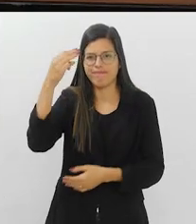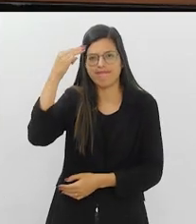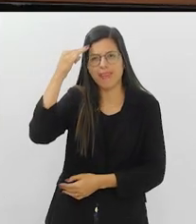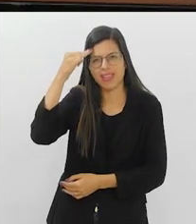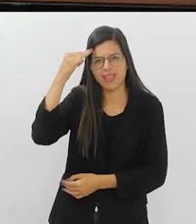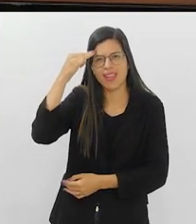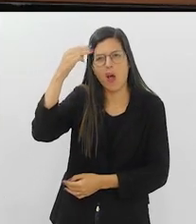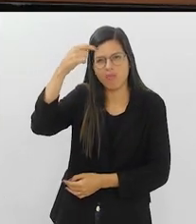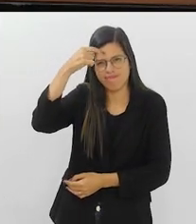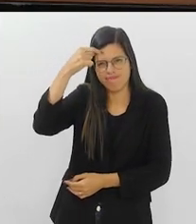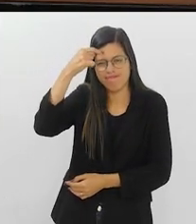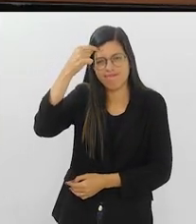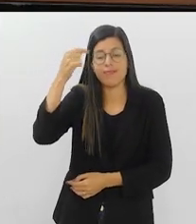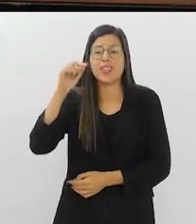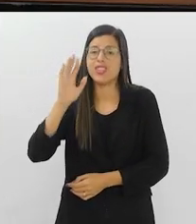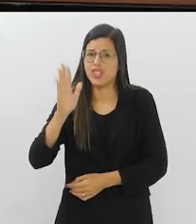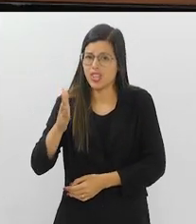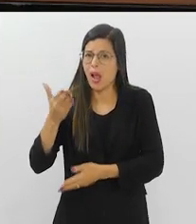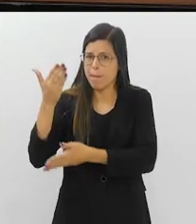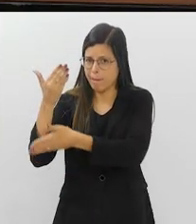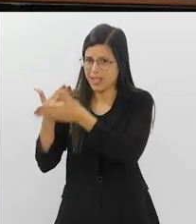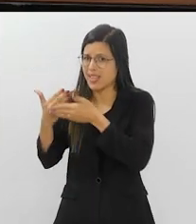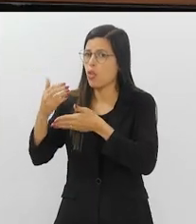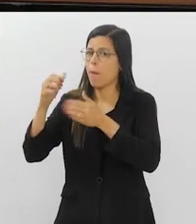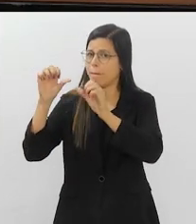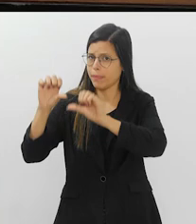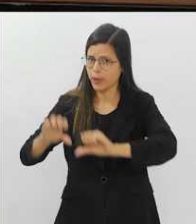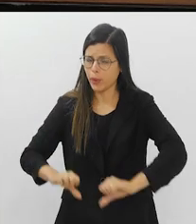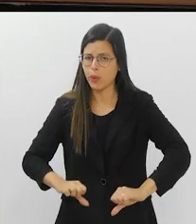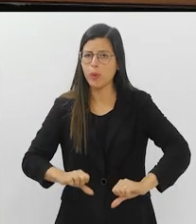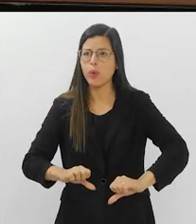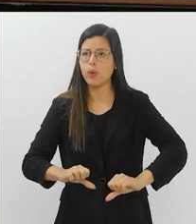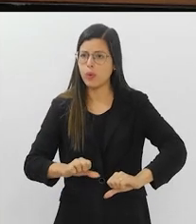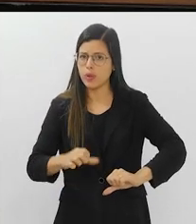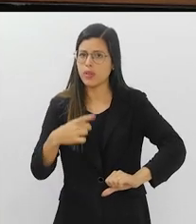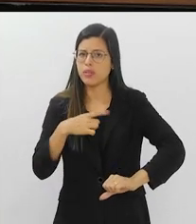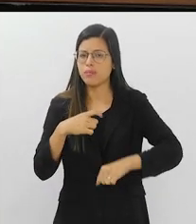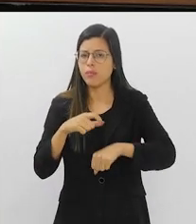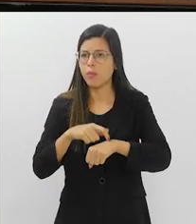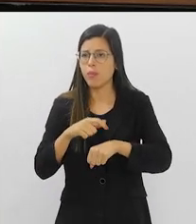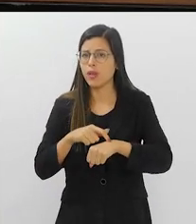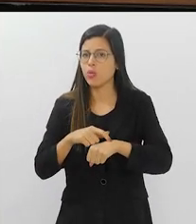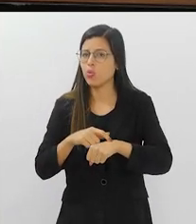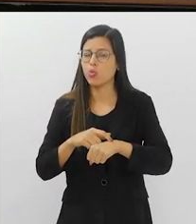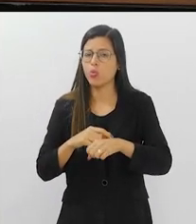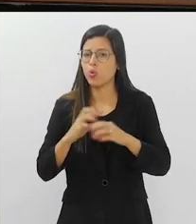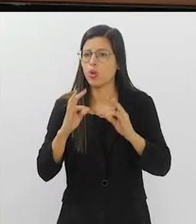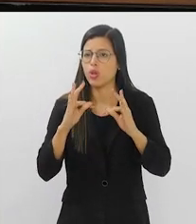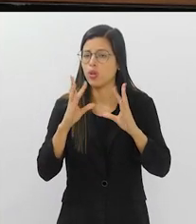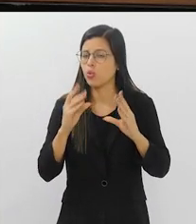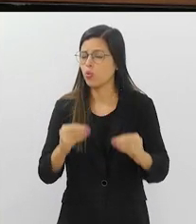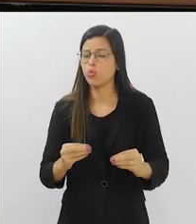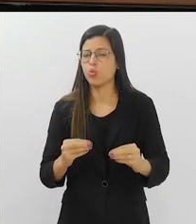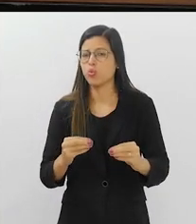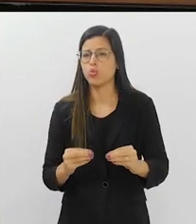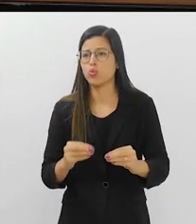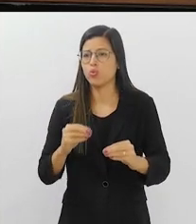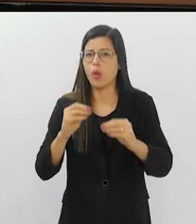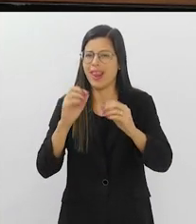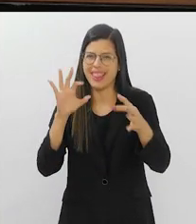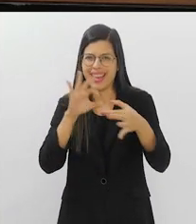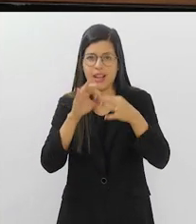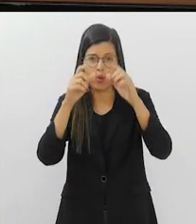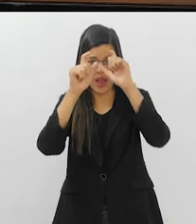questões mentais, né? Isso já foi pior, né? A gente já houve épocas em que qualquer questão dirigida a